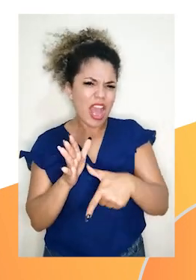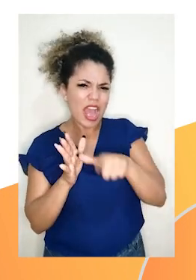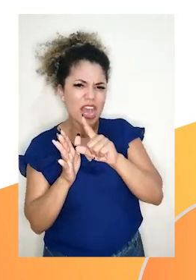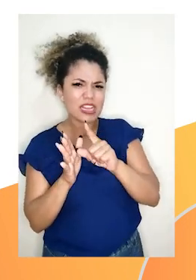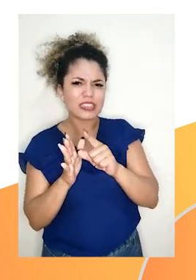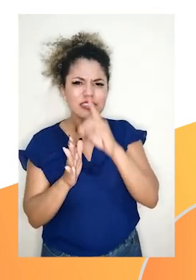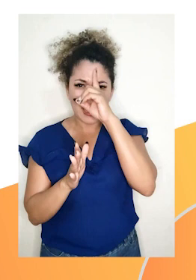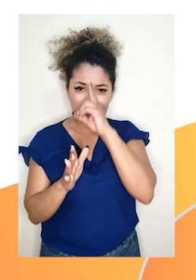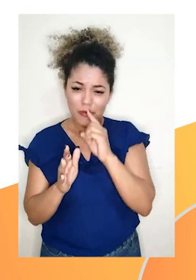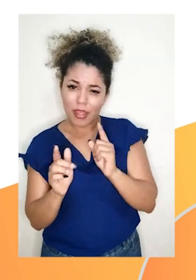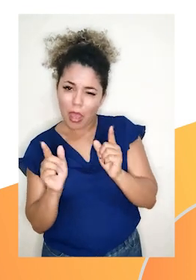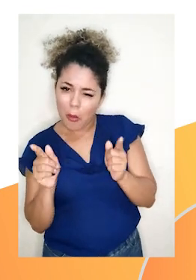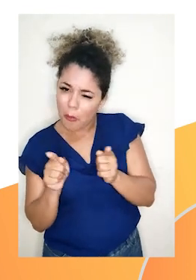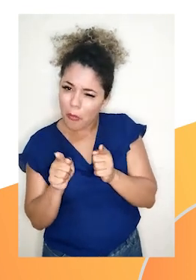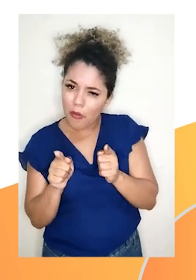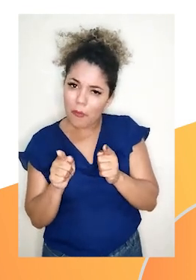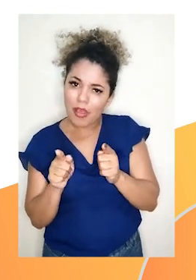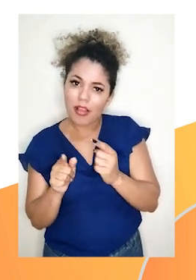fase anterior.